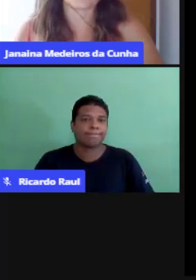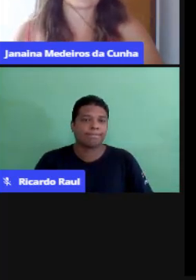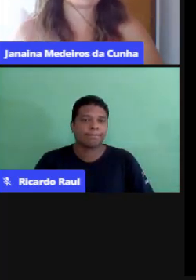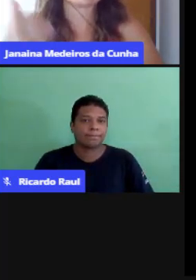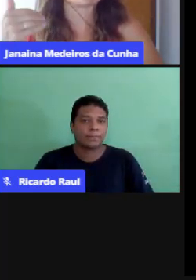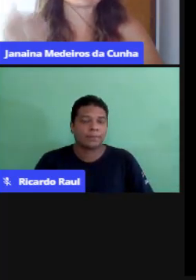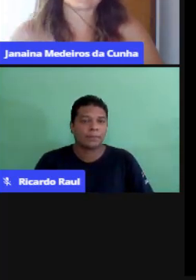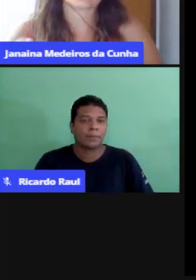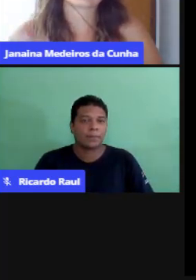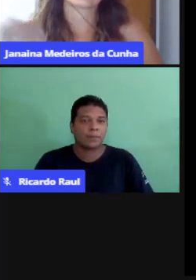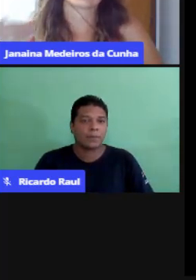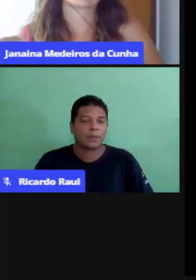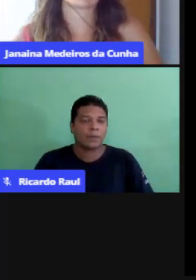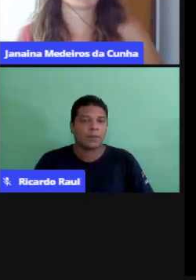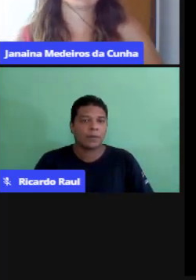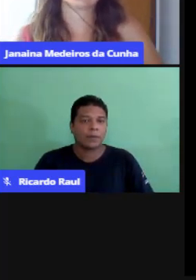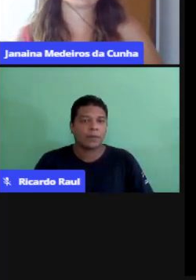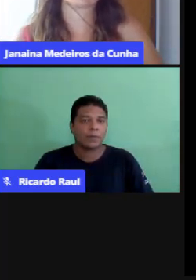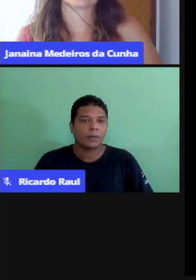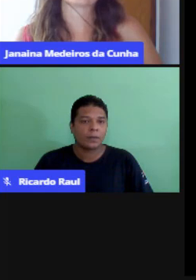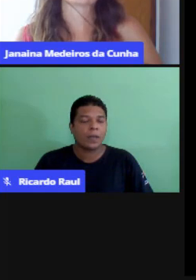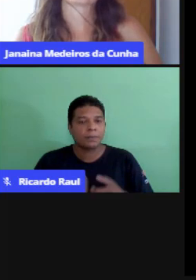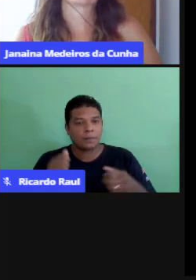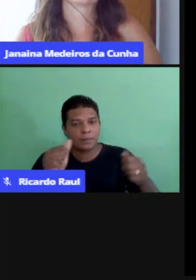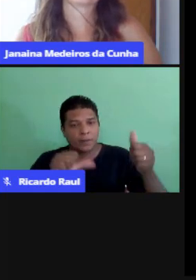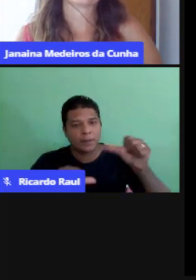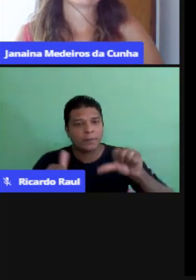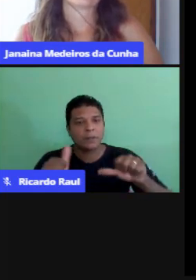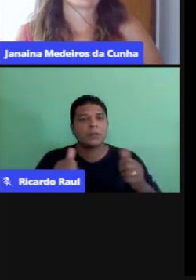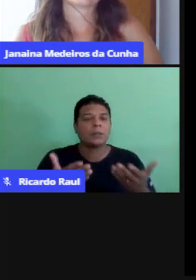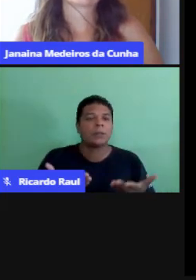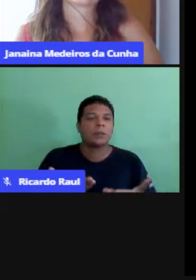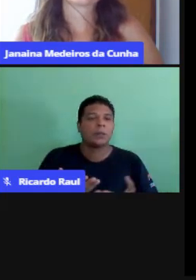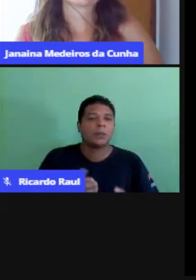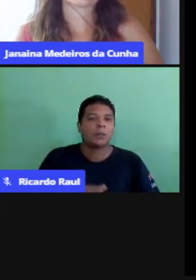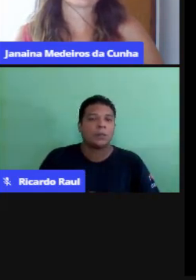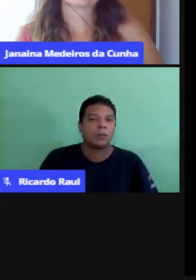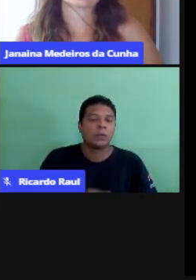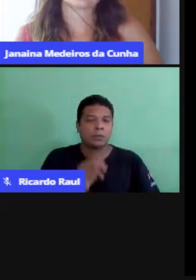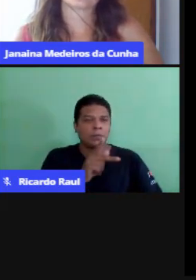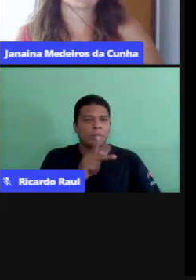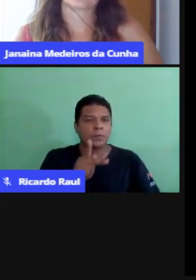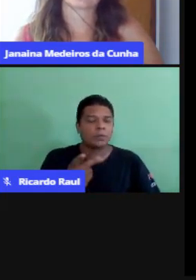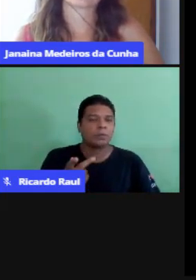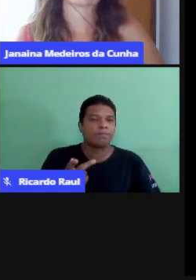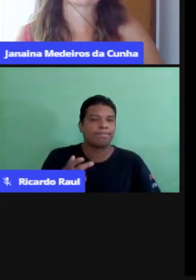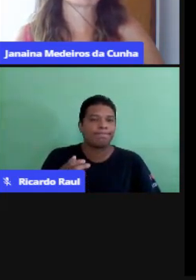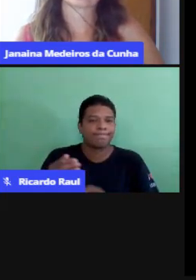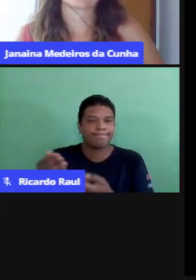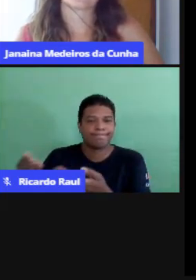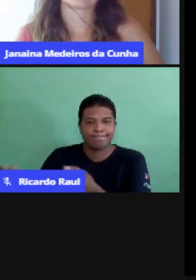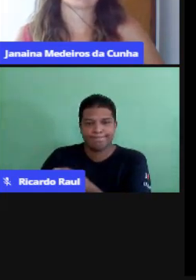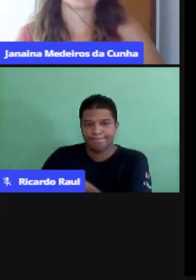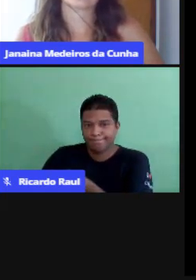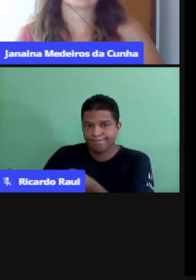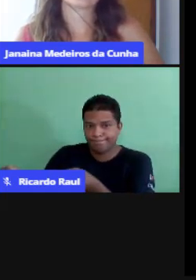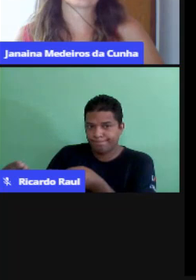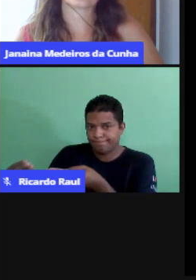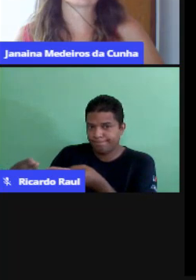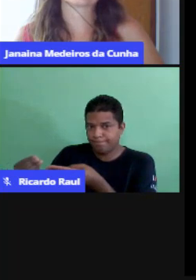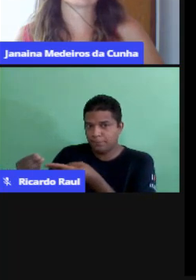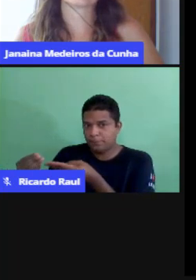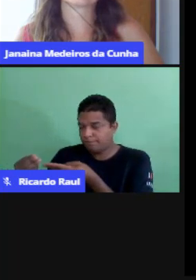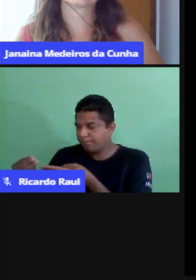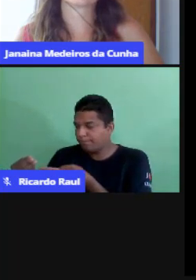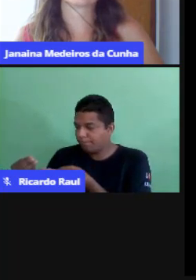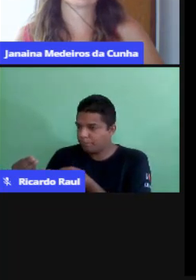devemos estar avaliando, né? Então, aí o professor, quando ele recebe aquele caderno, ele